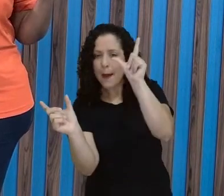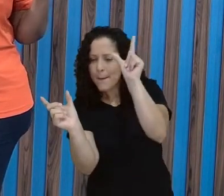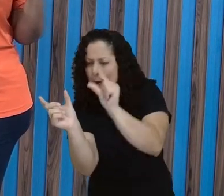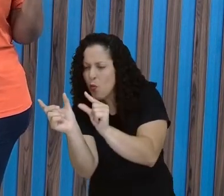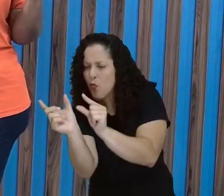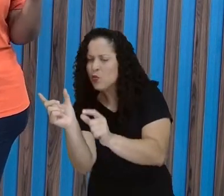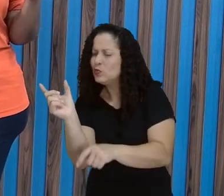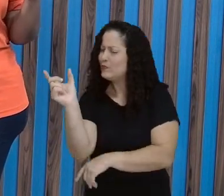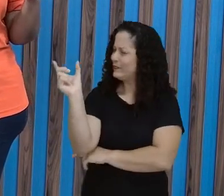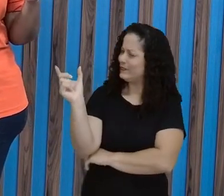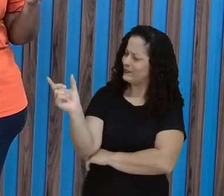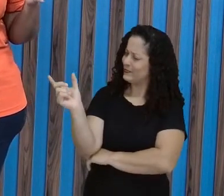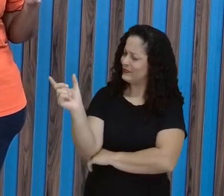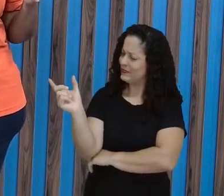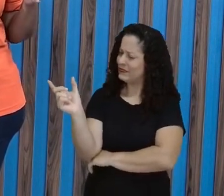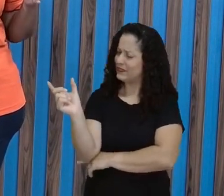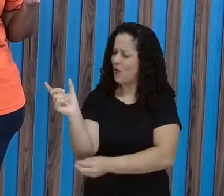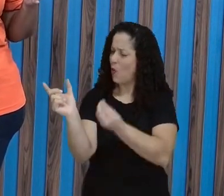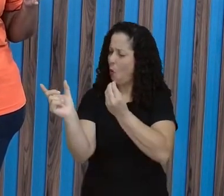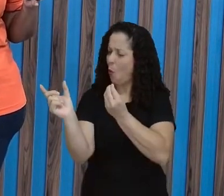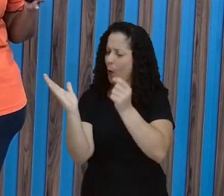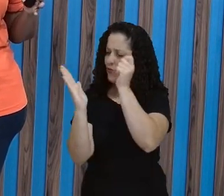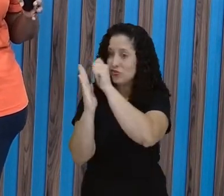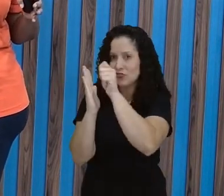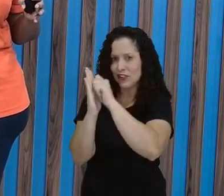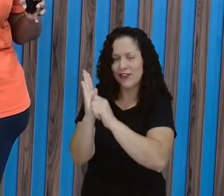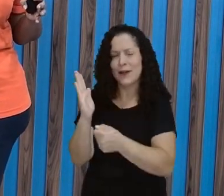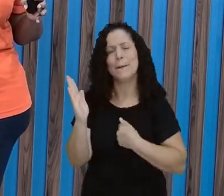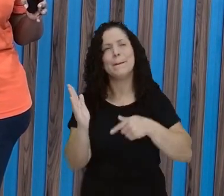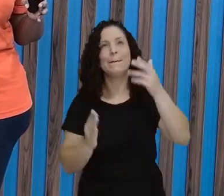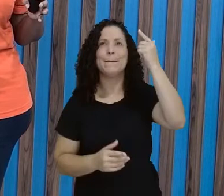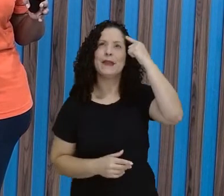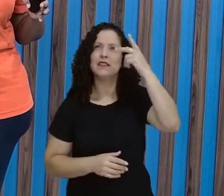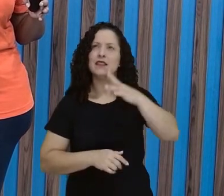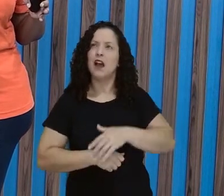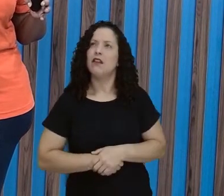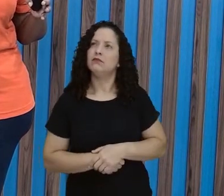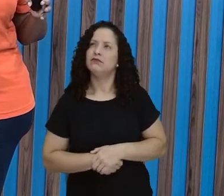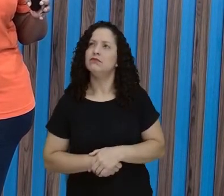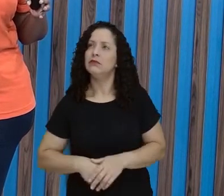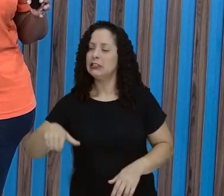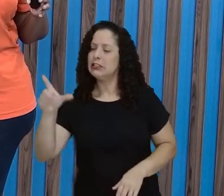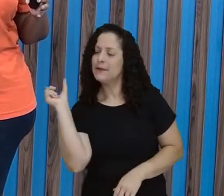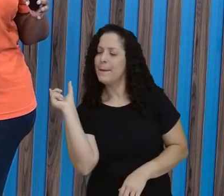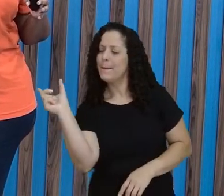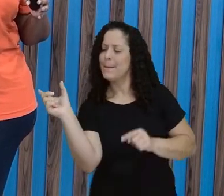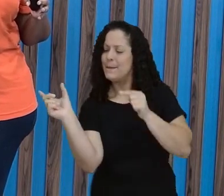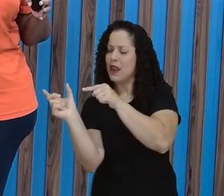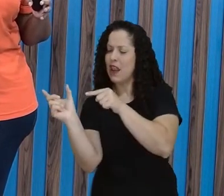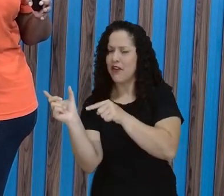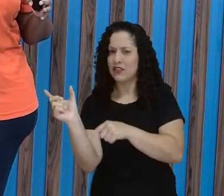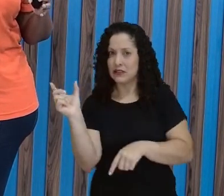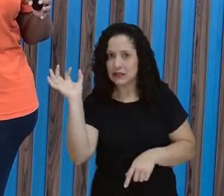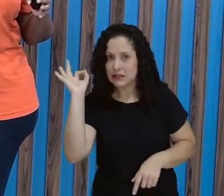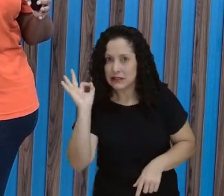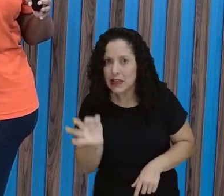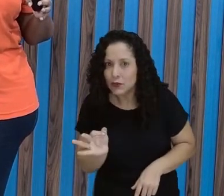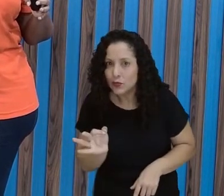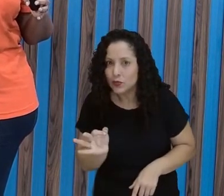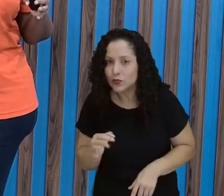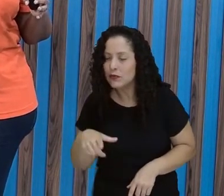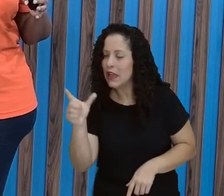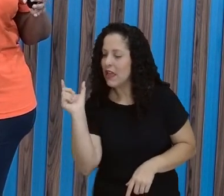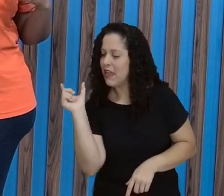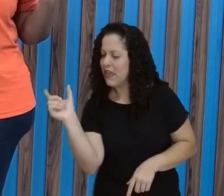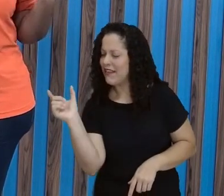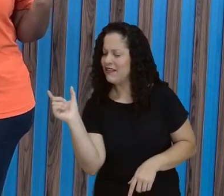que você nem usa tanto, e aí você vai parar e pensar, dizendo, não, deixa eu refletir se essa palavra se escreve assim mesmo. Será que essa palavra está